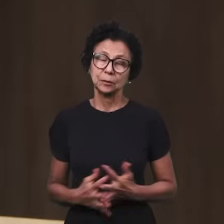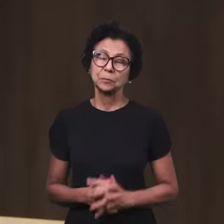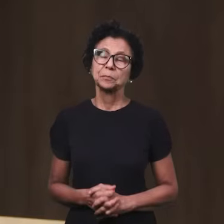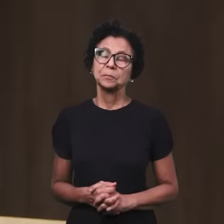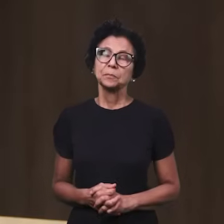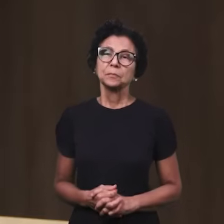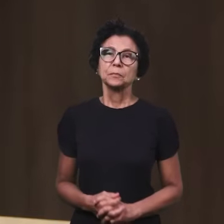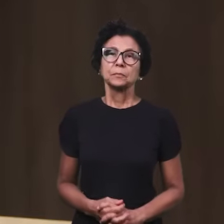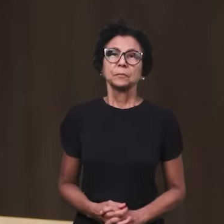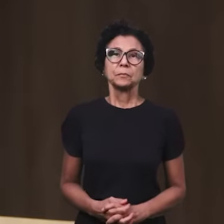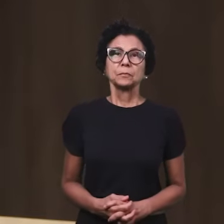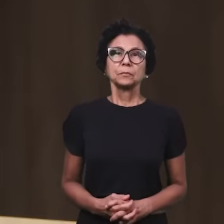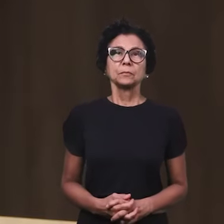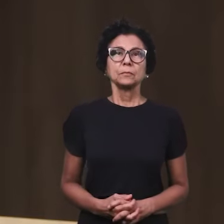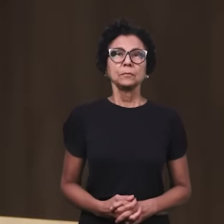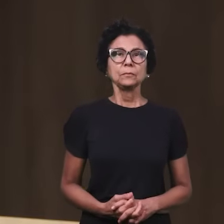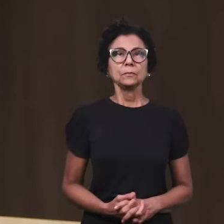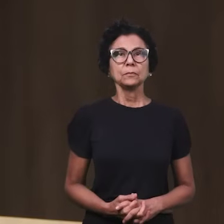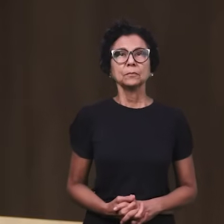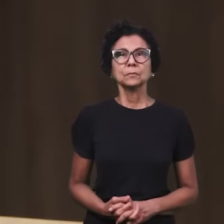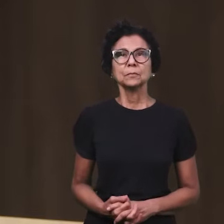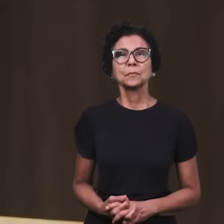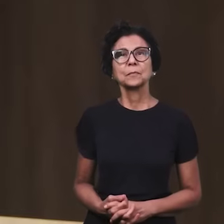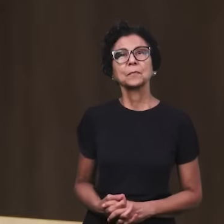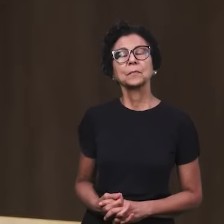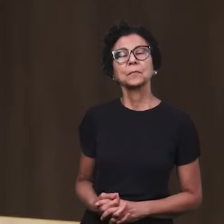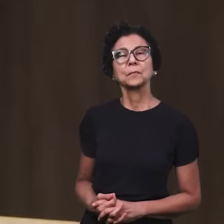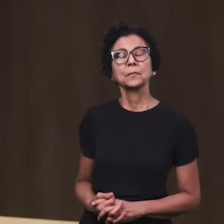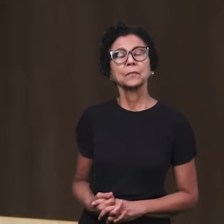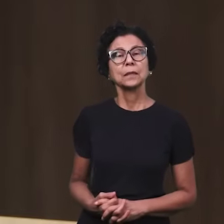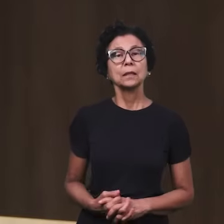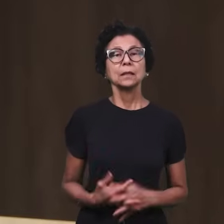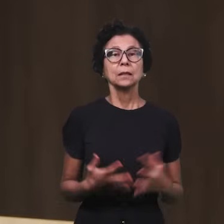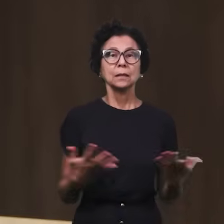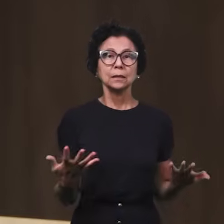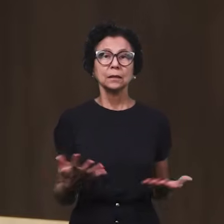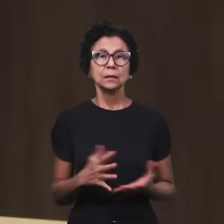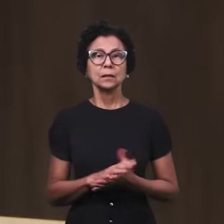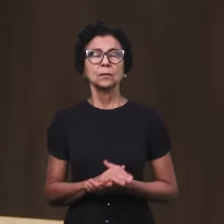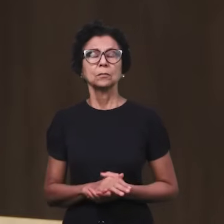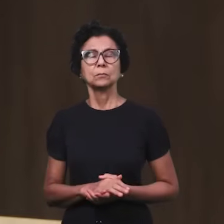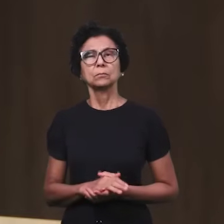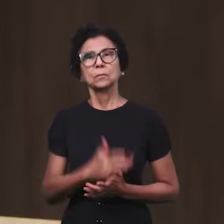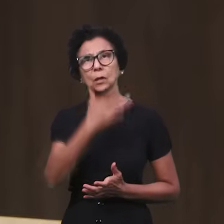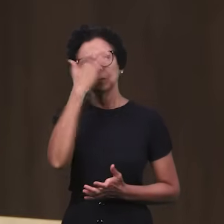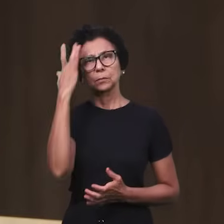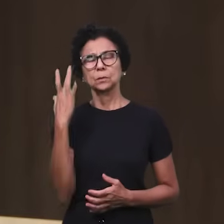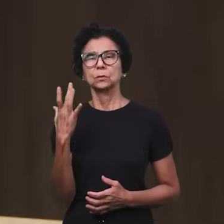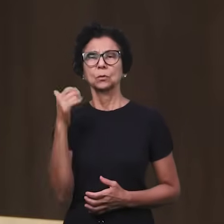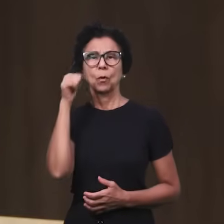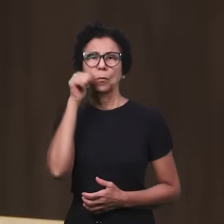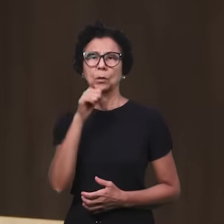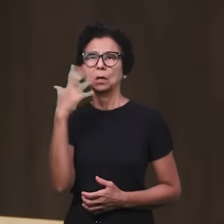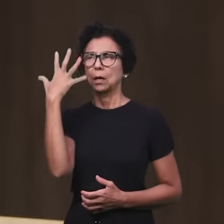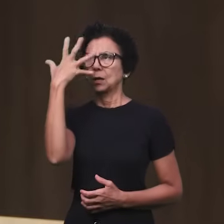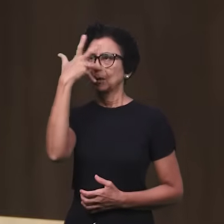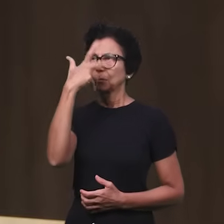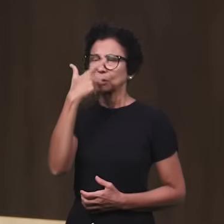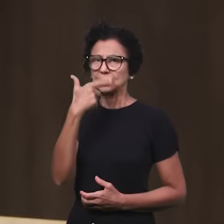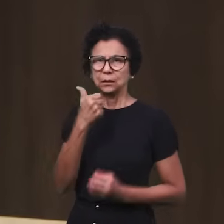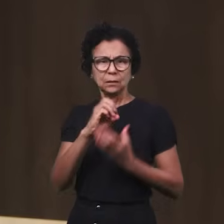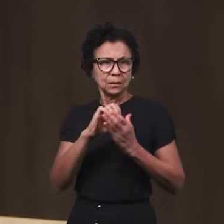E aqui queremos pontuar mais uma vez para aquelas que nos assistem que a beleza é um atributo da